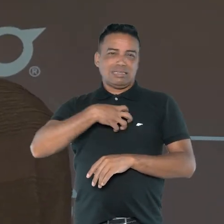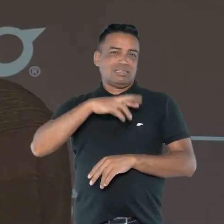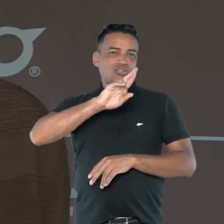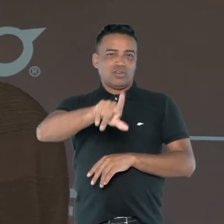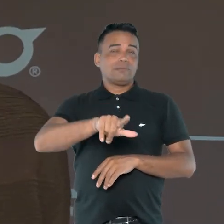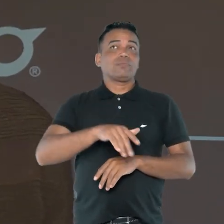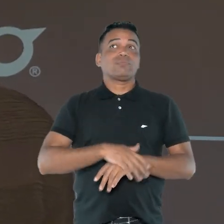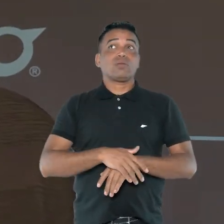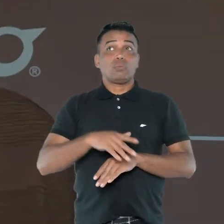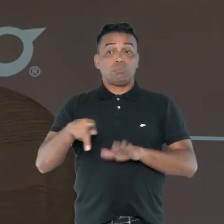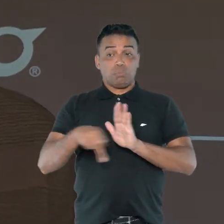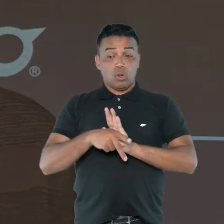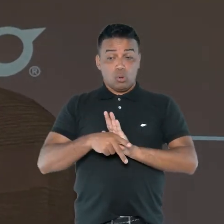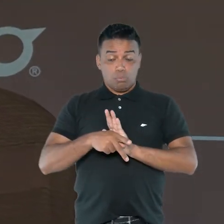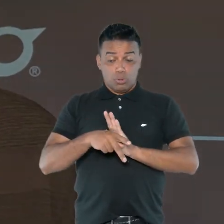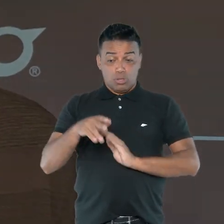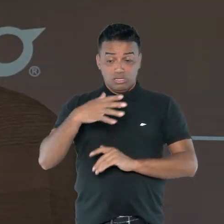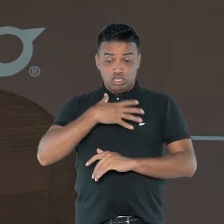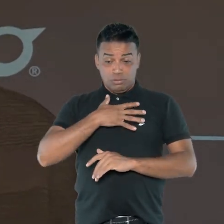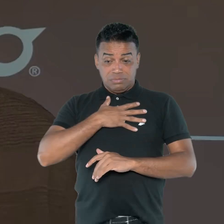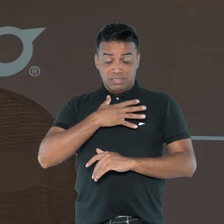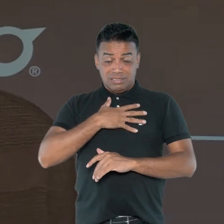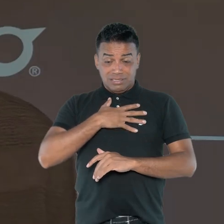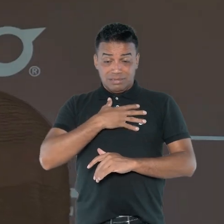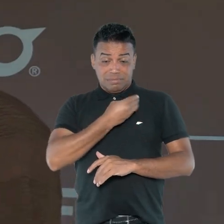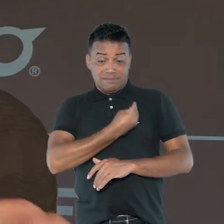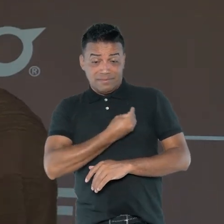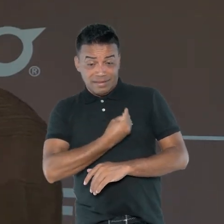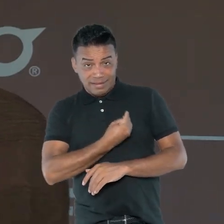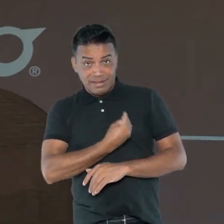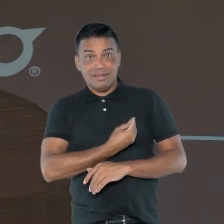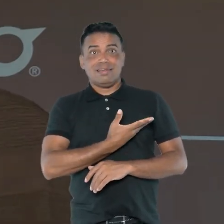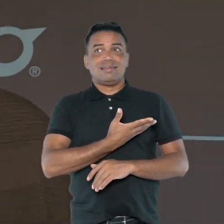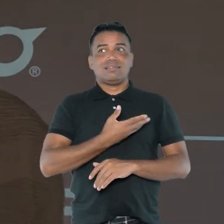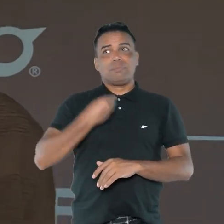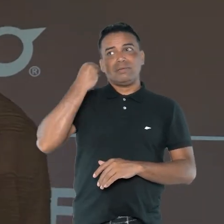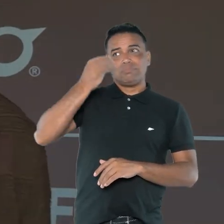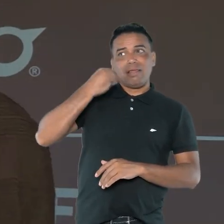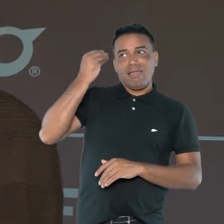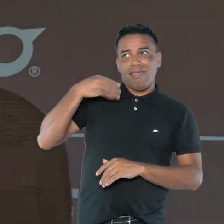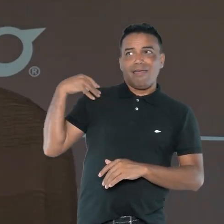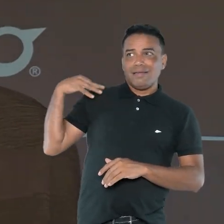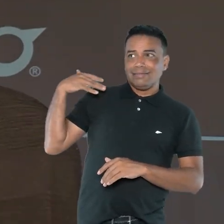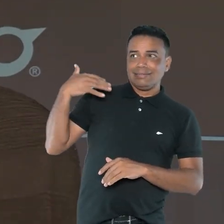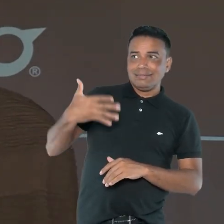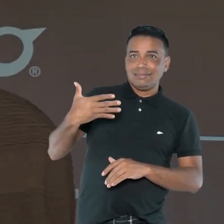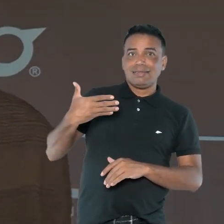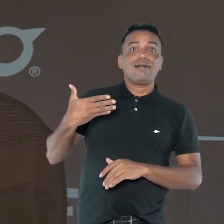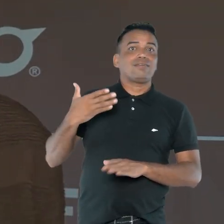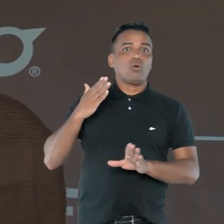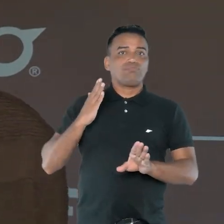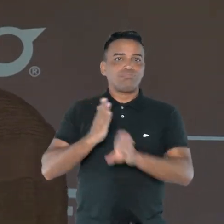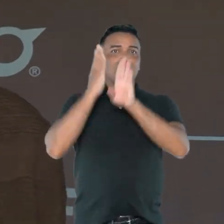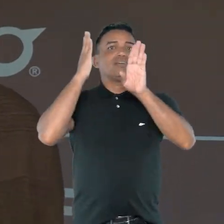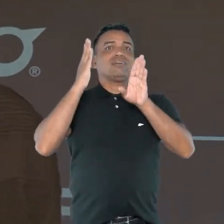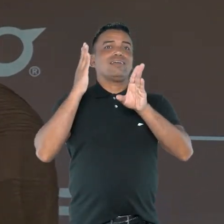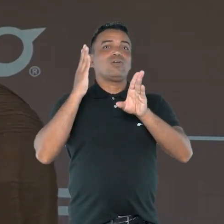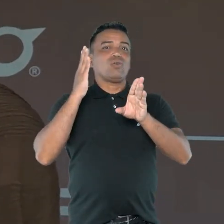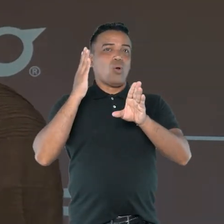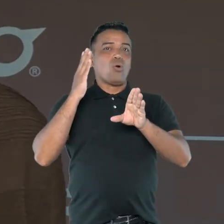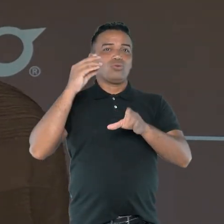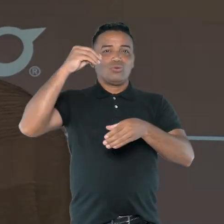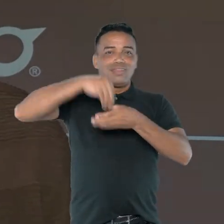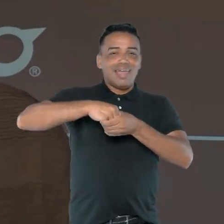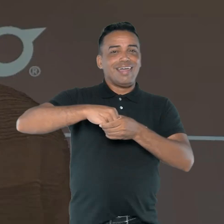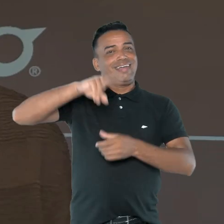pessoa, mas do quanto de mim ou quanto da minha realidade ou quanto das minhas experiências eu